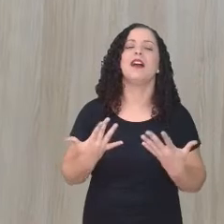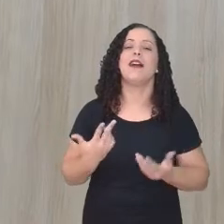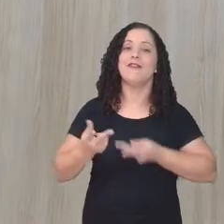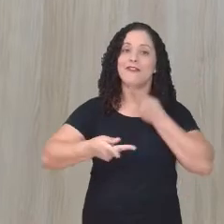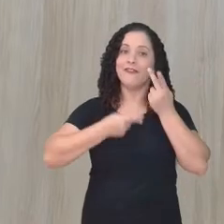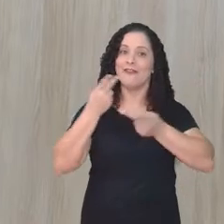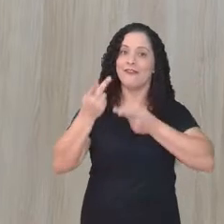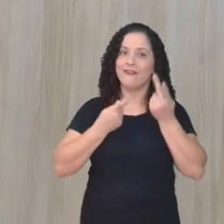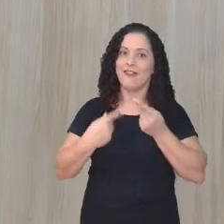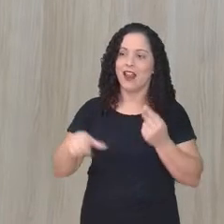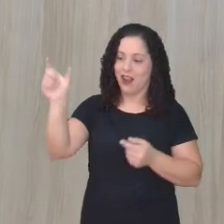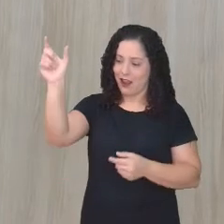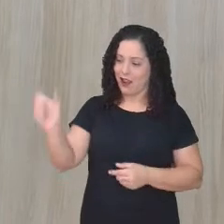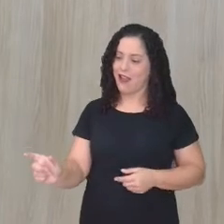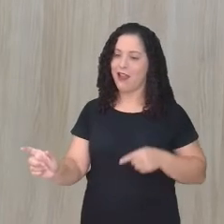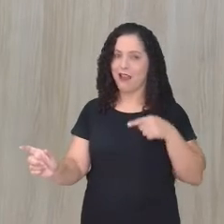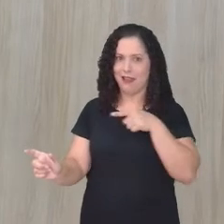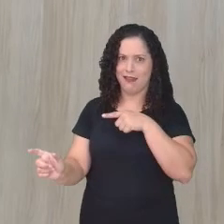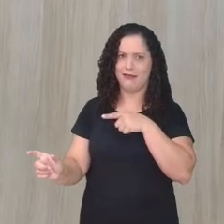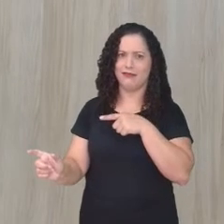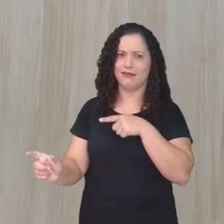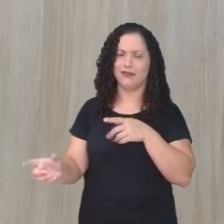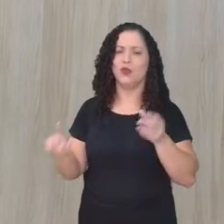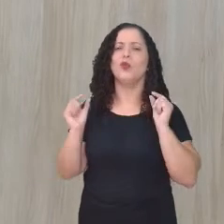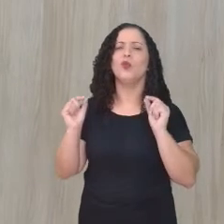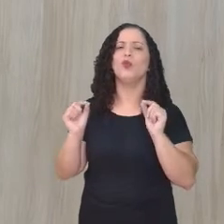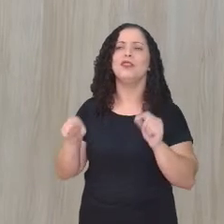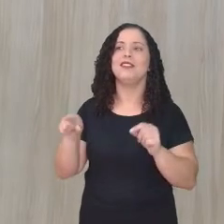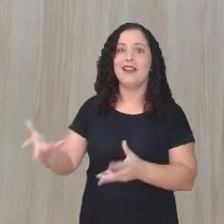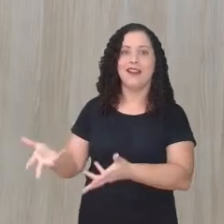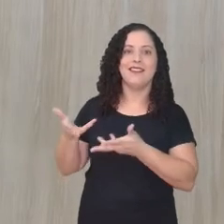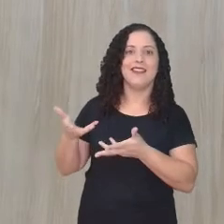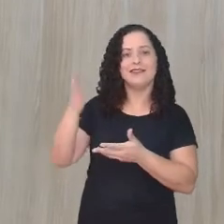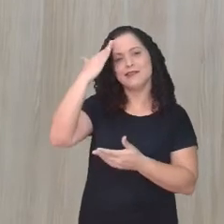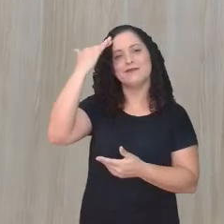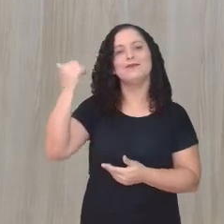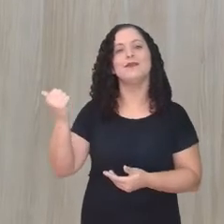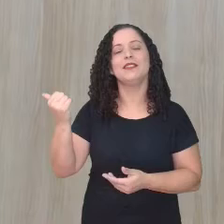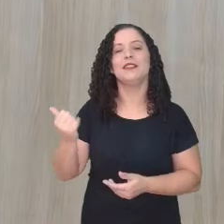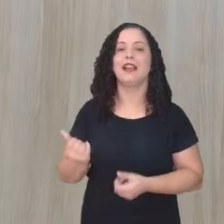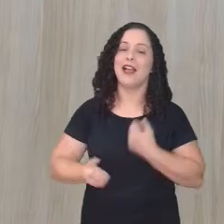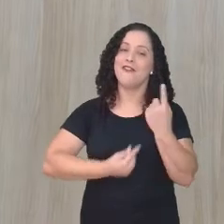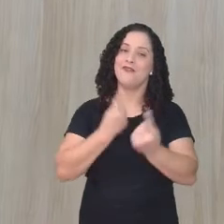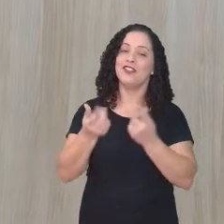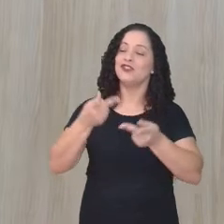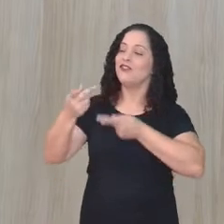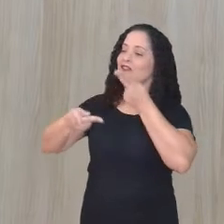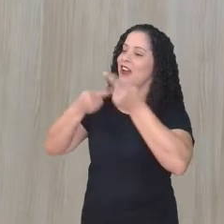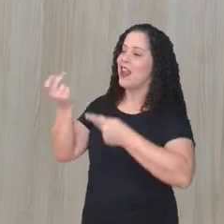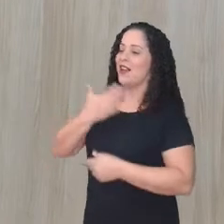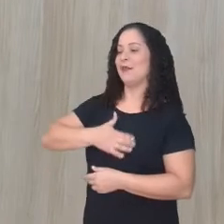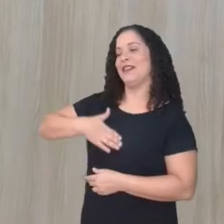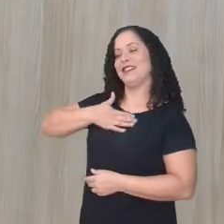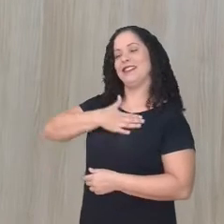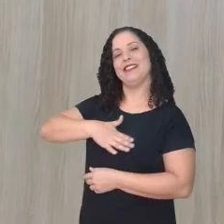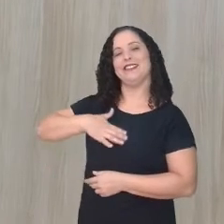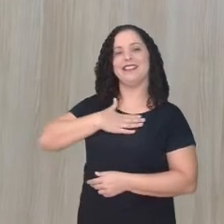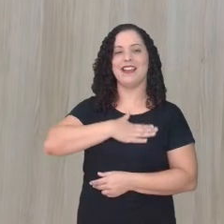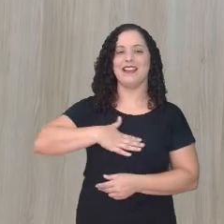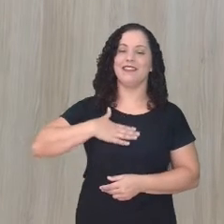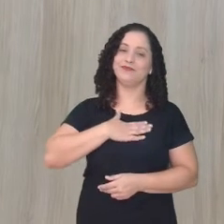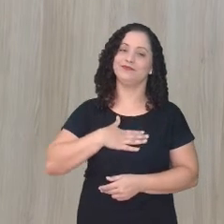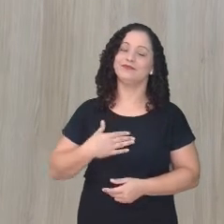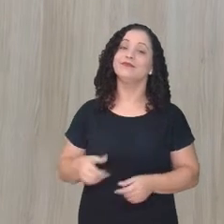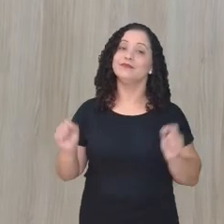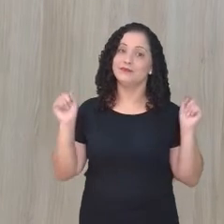do nosso lado para nos ouvir? O que é que ela quer ouvir? Às vezes nós falamos para agradar o outro, não é? Tudo isso faz